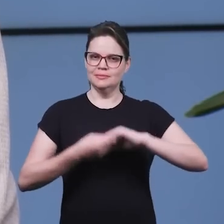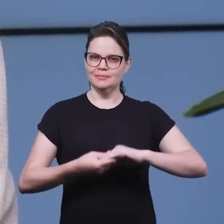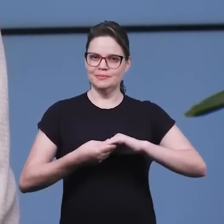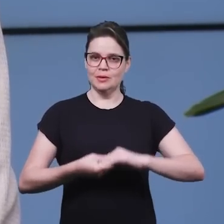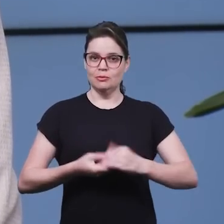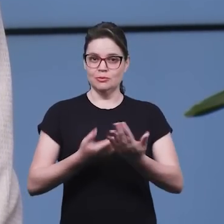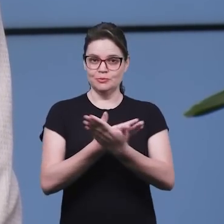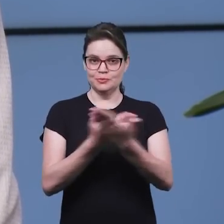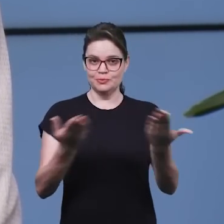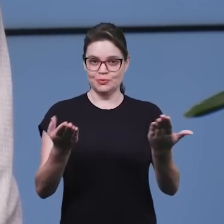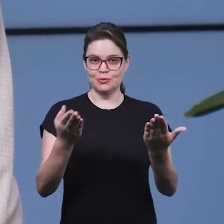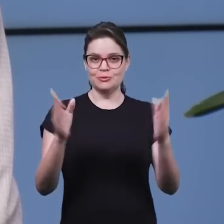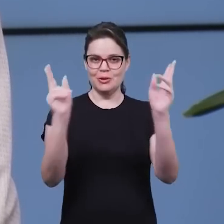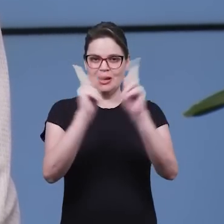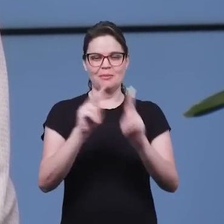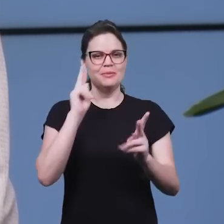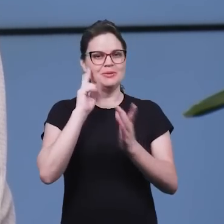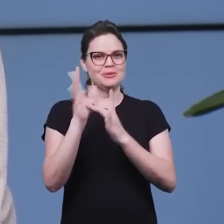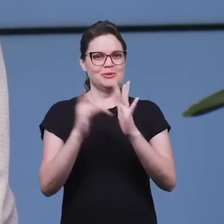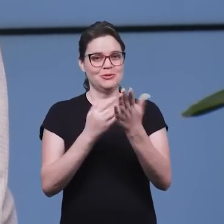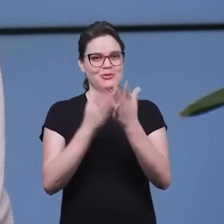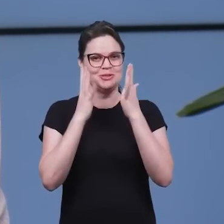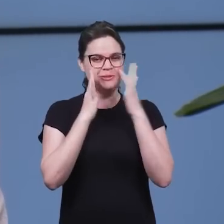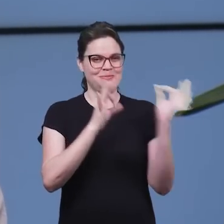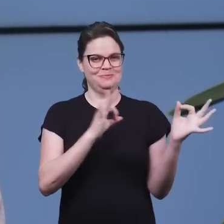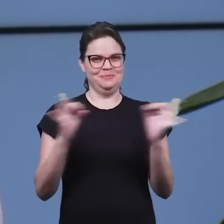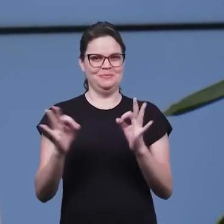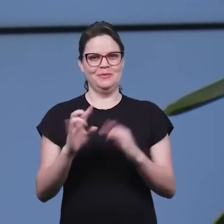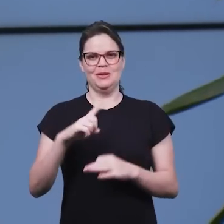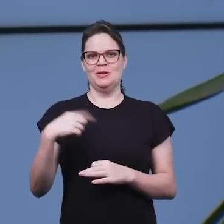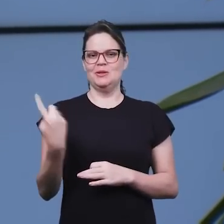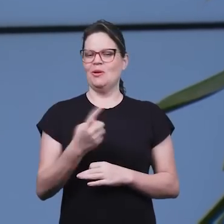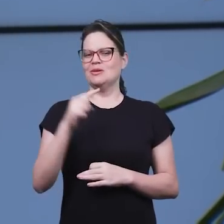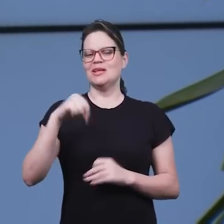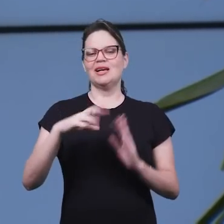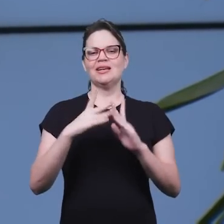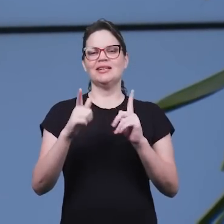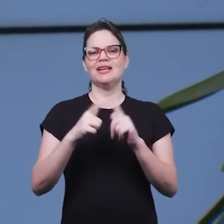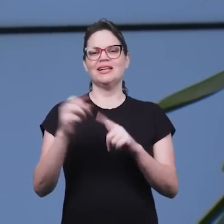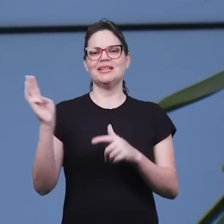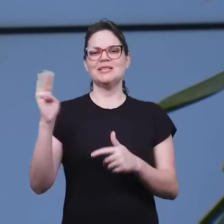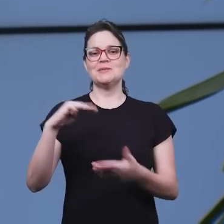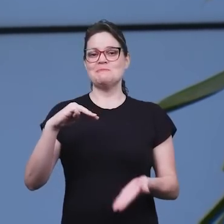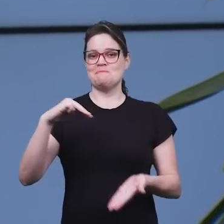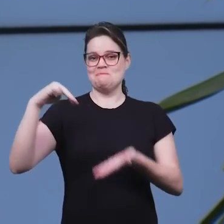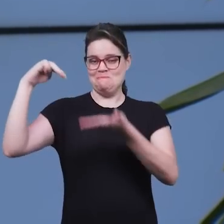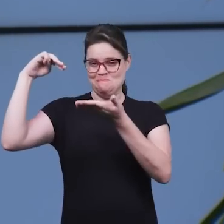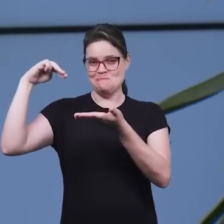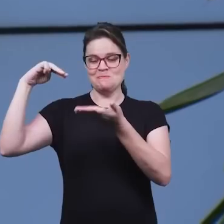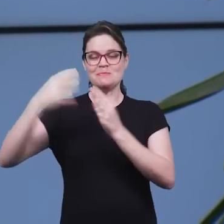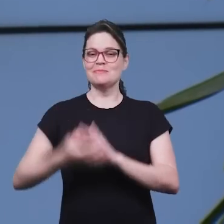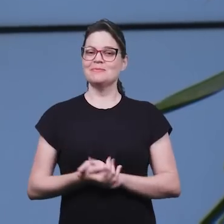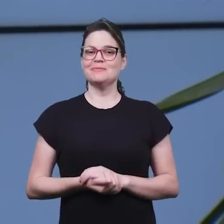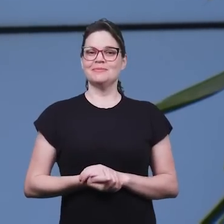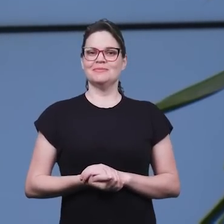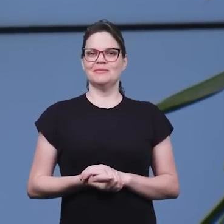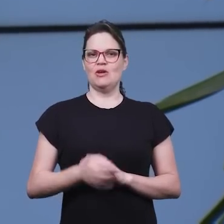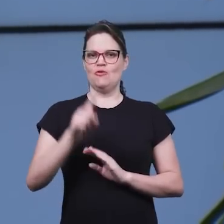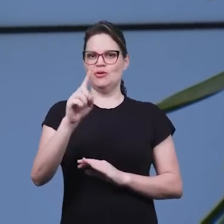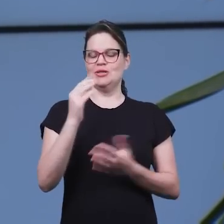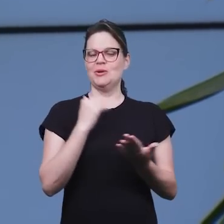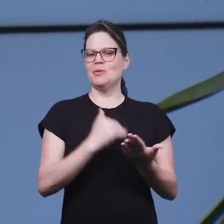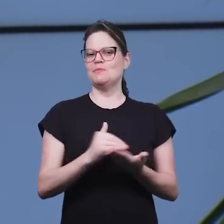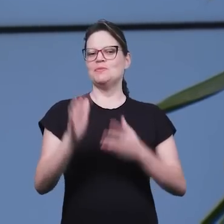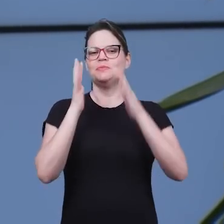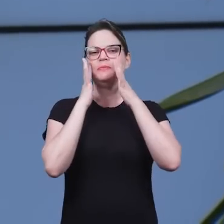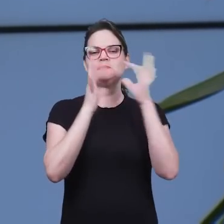Eu saúdo todos aqueles que nos assistem com a paz do Senhor Jesus. Nós somos a Igreja Cristã Maranata e você